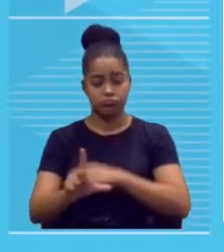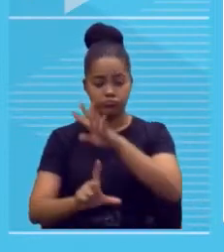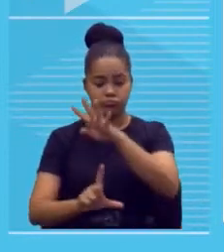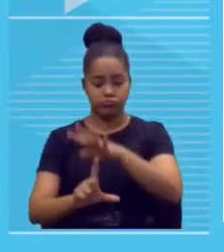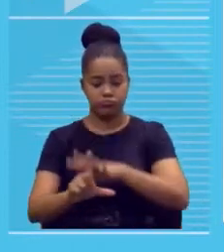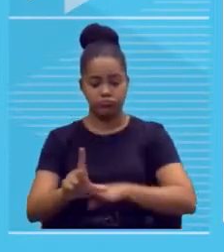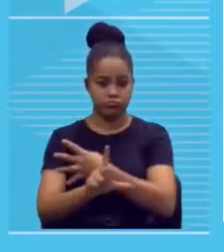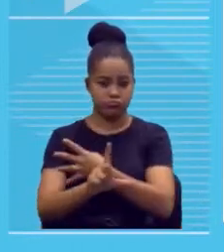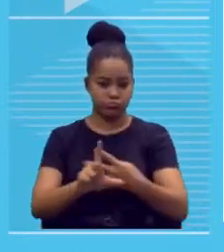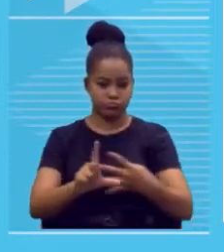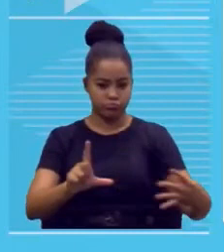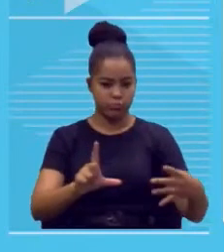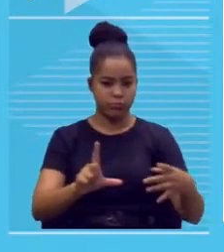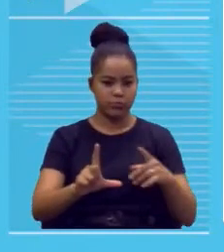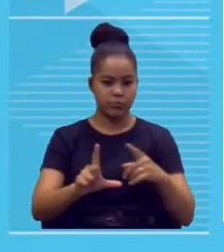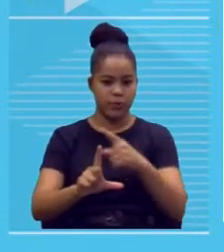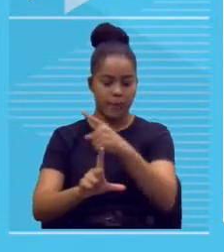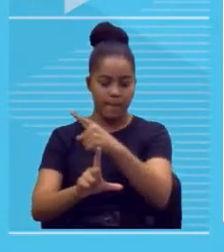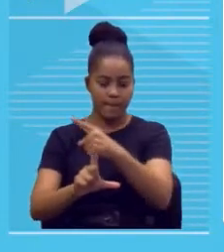Aqui é o ponto